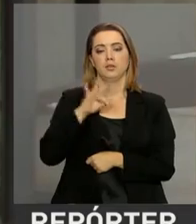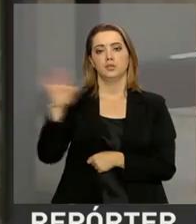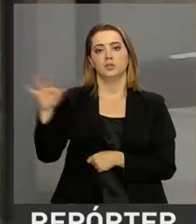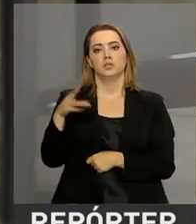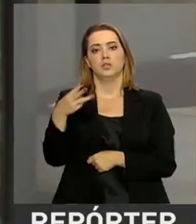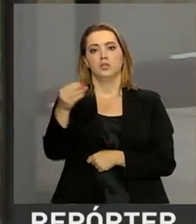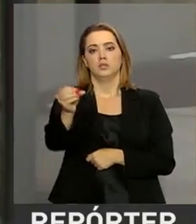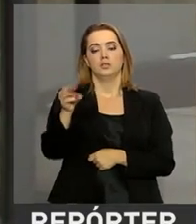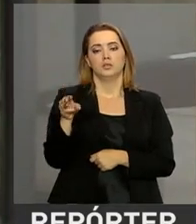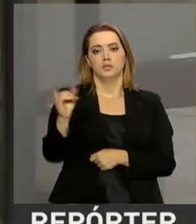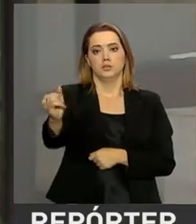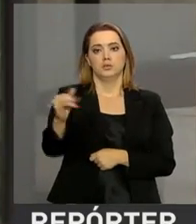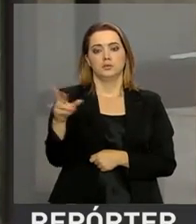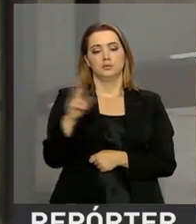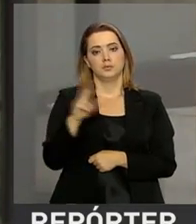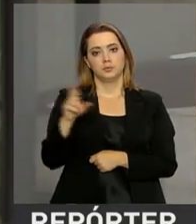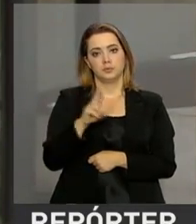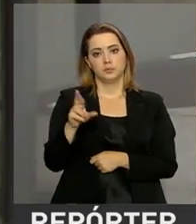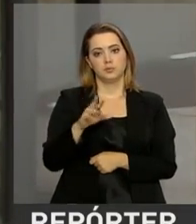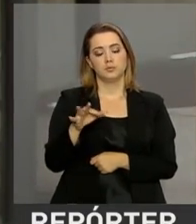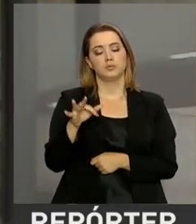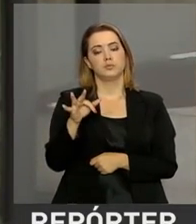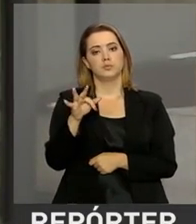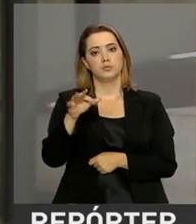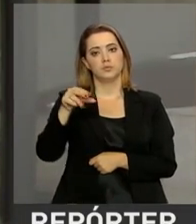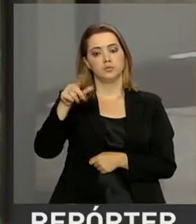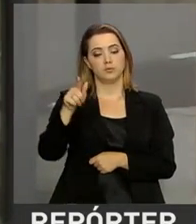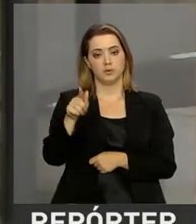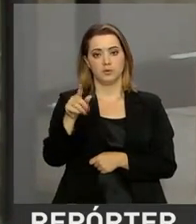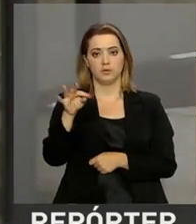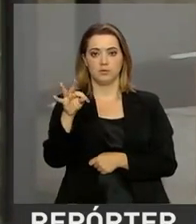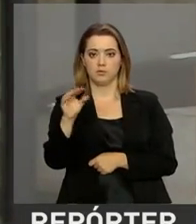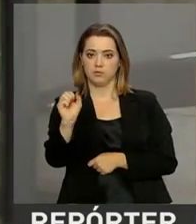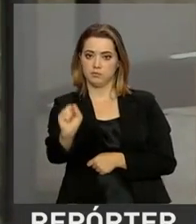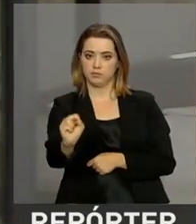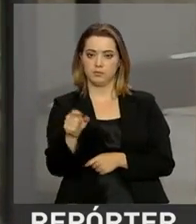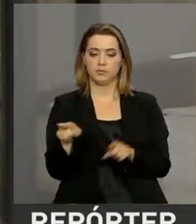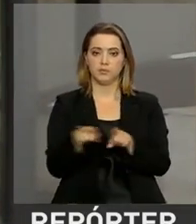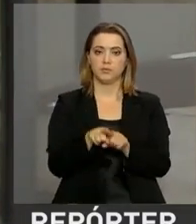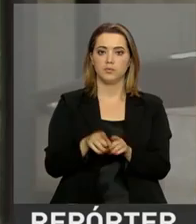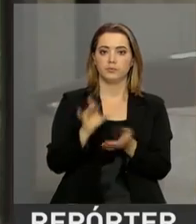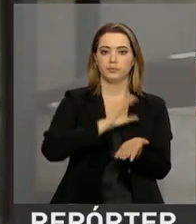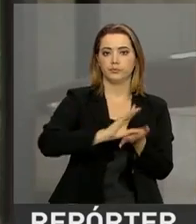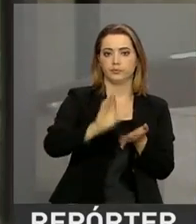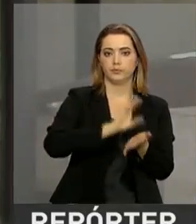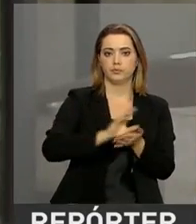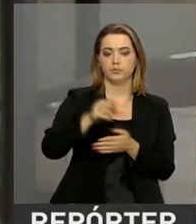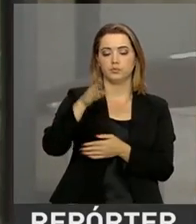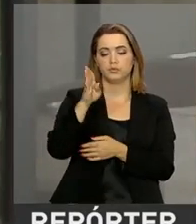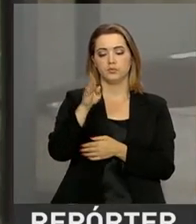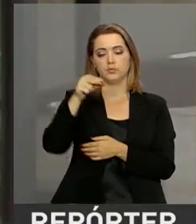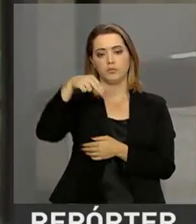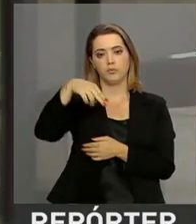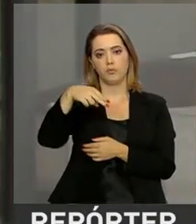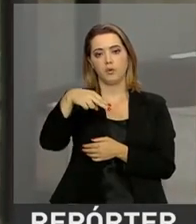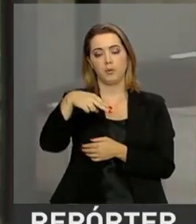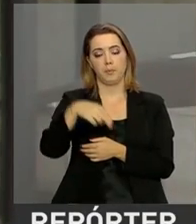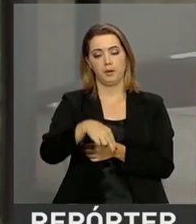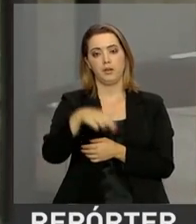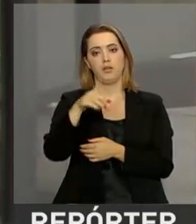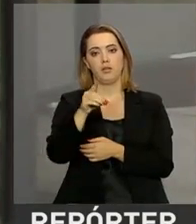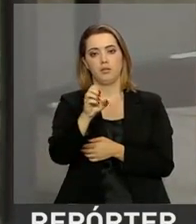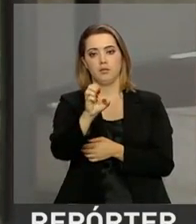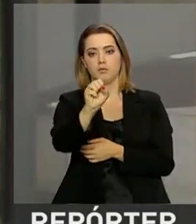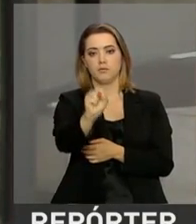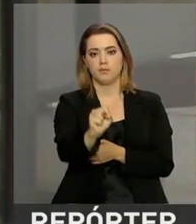de reais do fundo de investimentos do fgts e de recursos do bnds para financiar